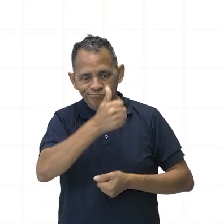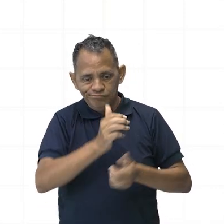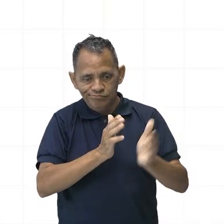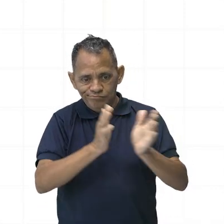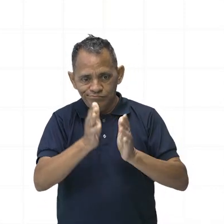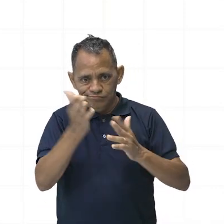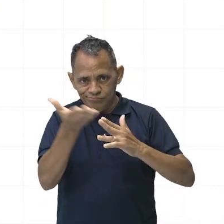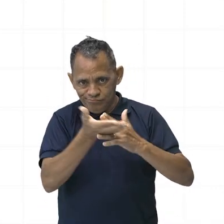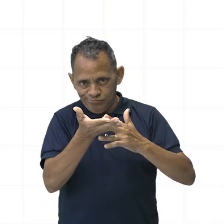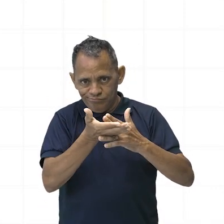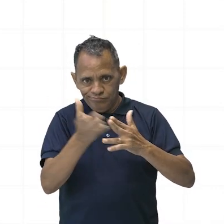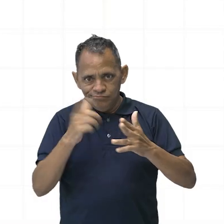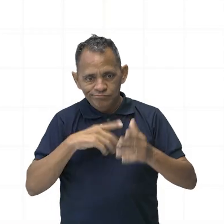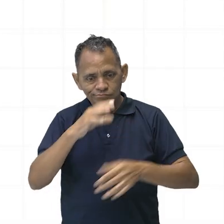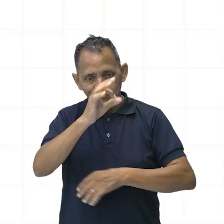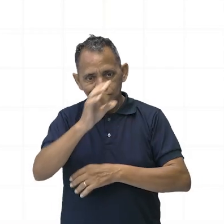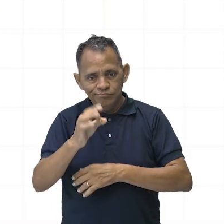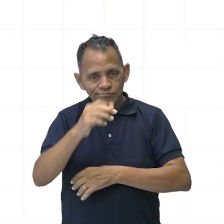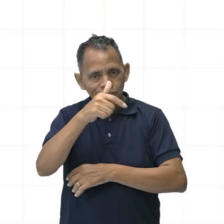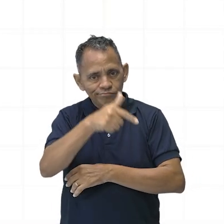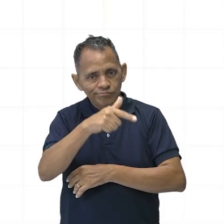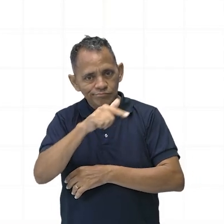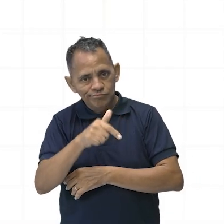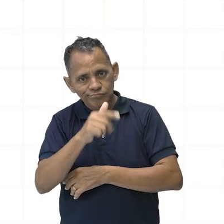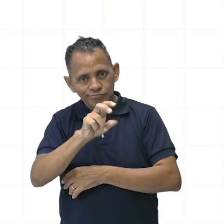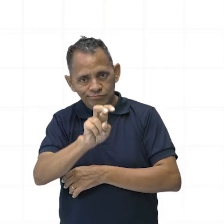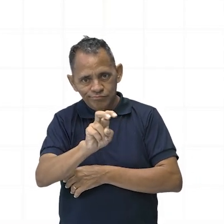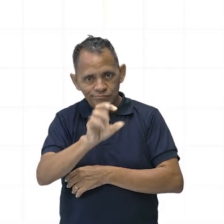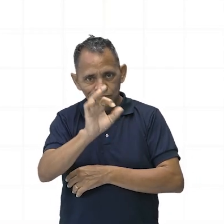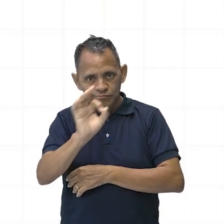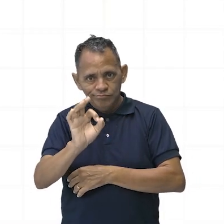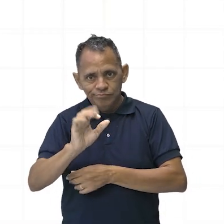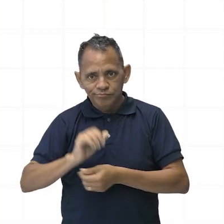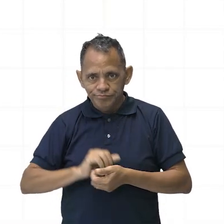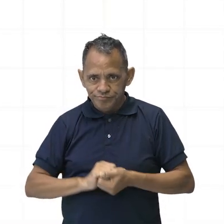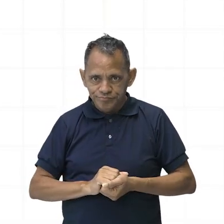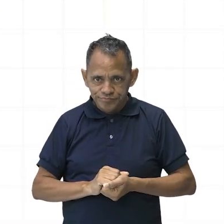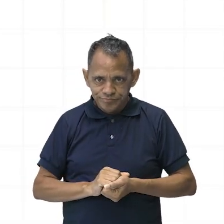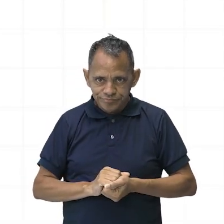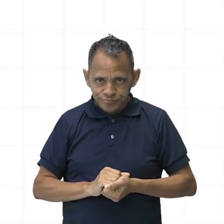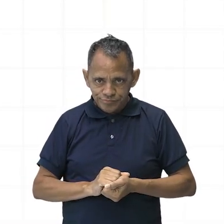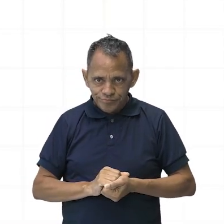nesse primeiro intervalo, nós temos um percentual de